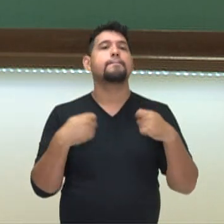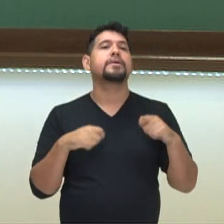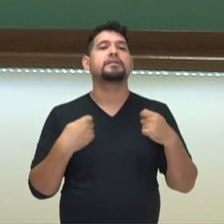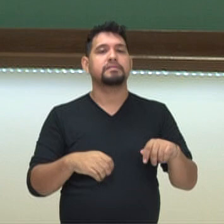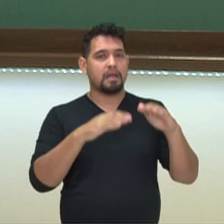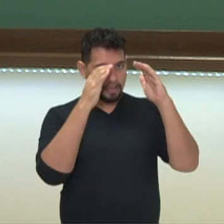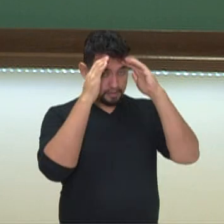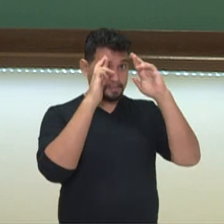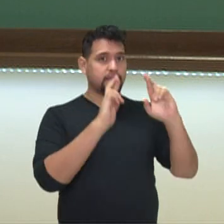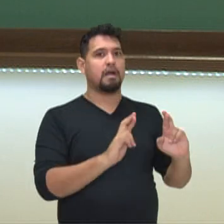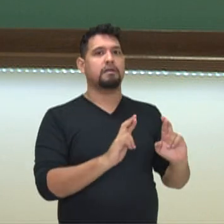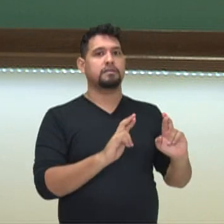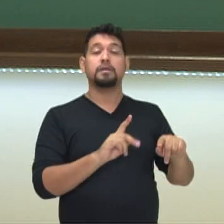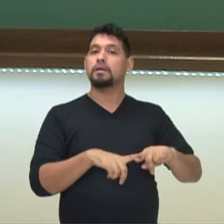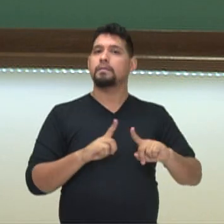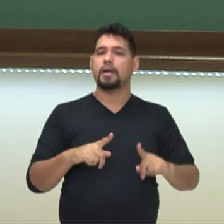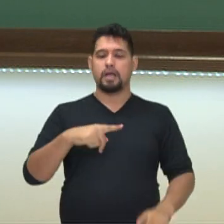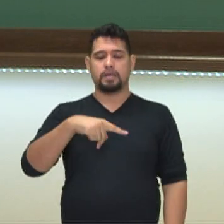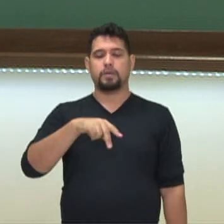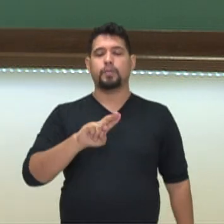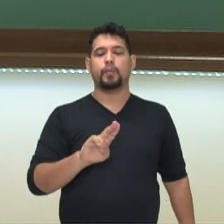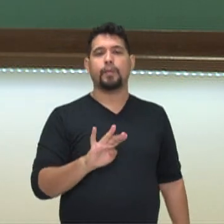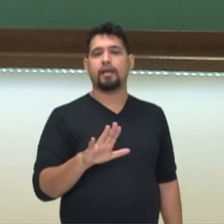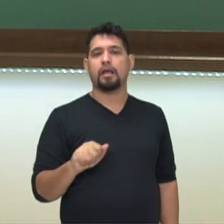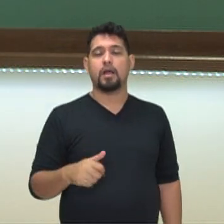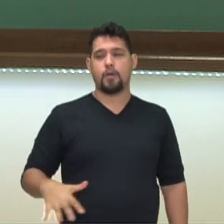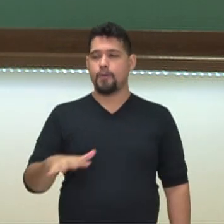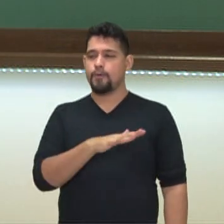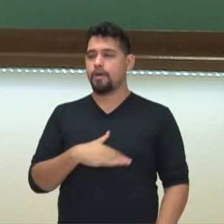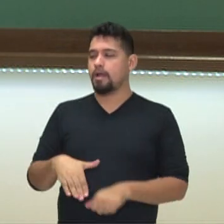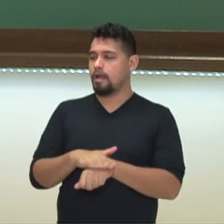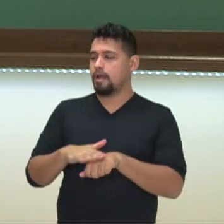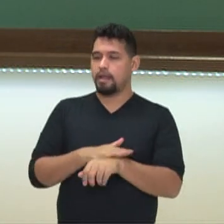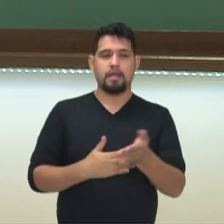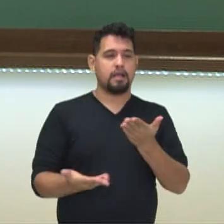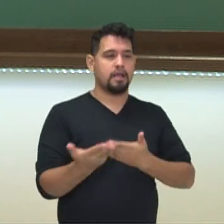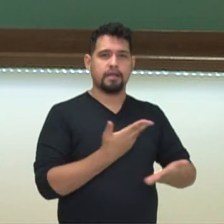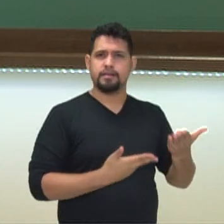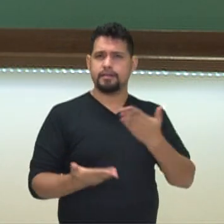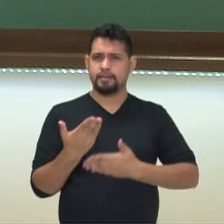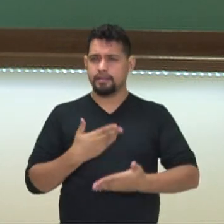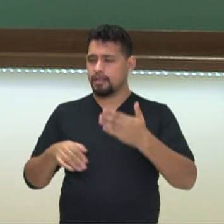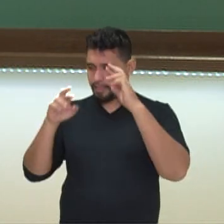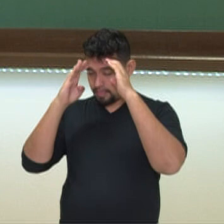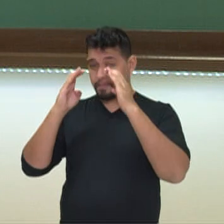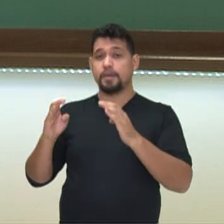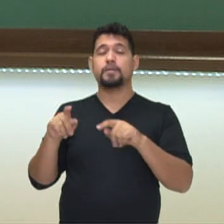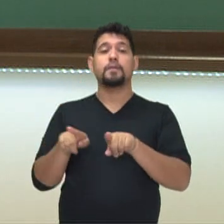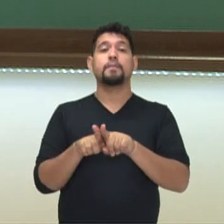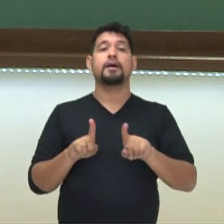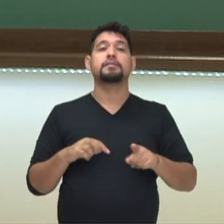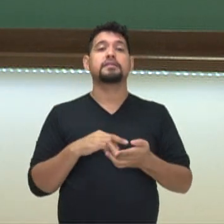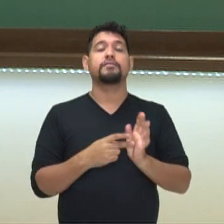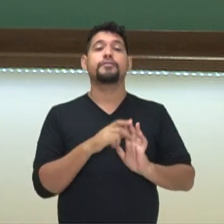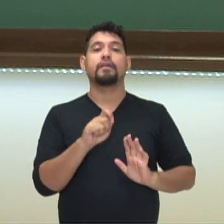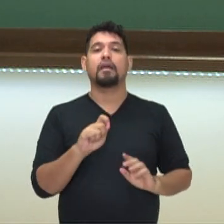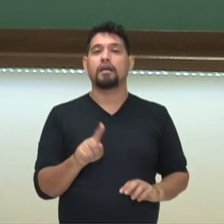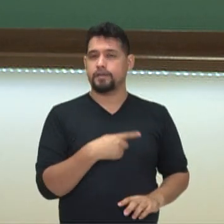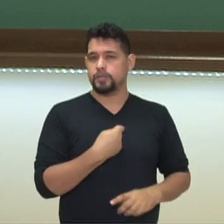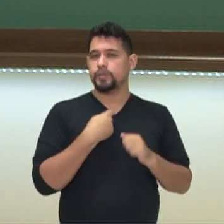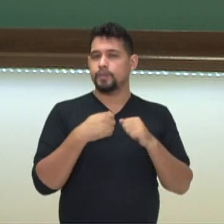dever de respeitar. E na esfera pública é o espaço do debate. Debate com respeito, mas é o espaço onde nós